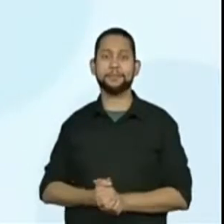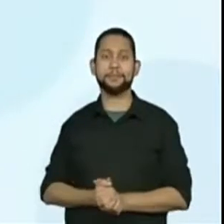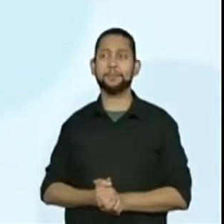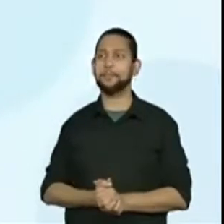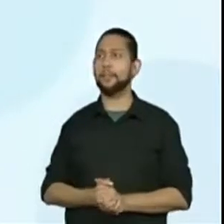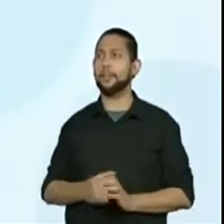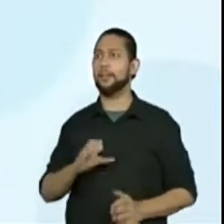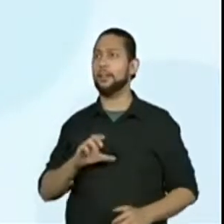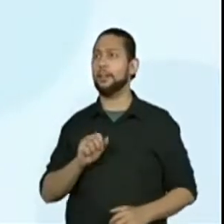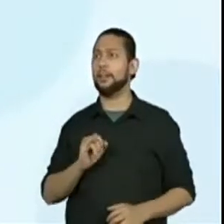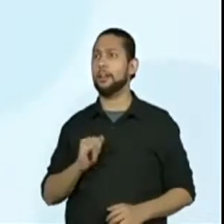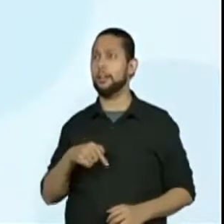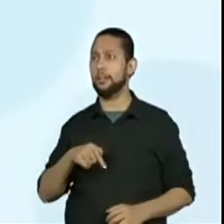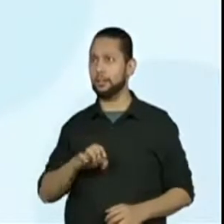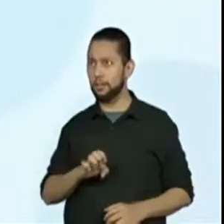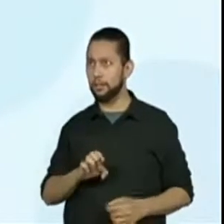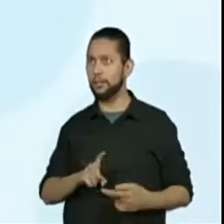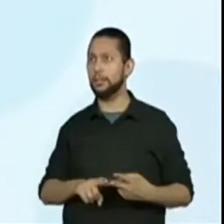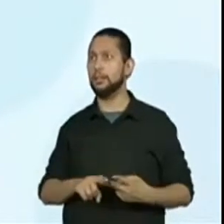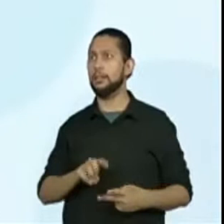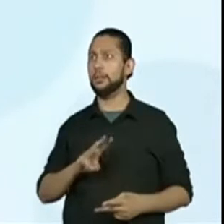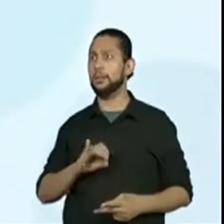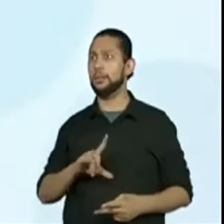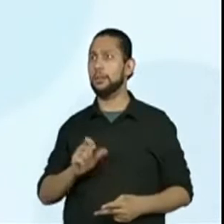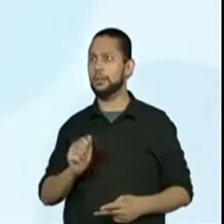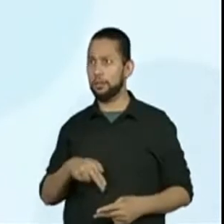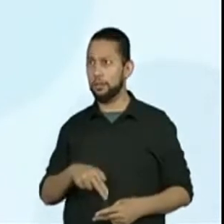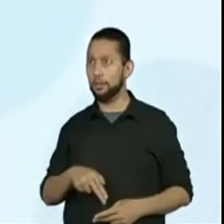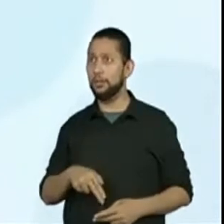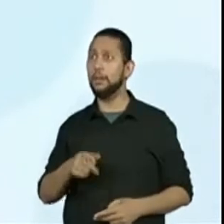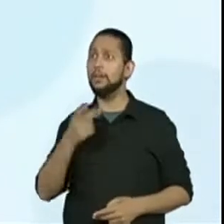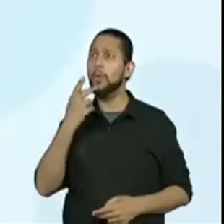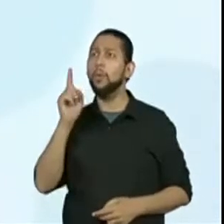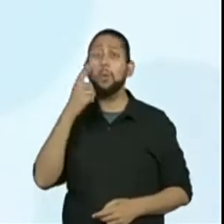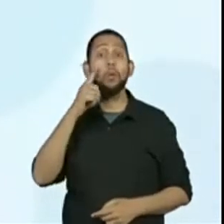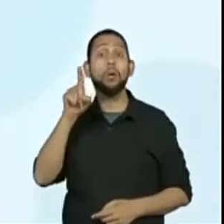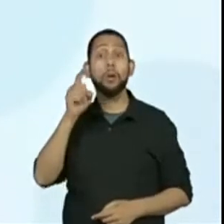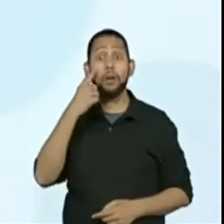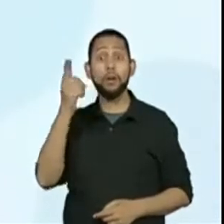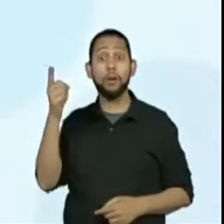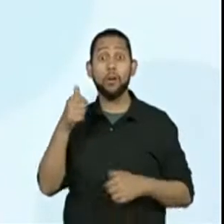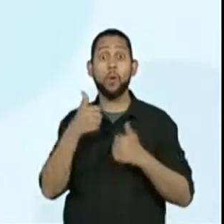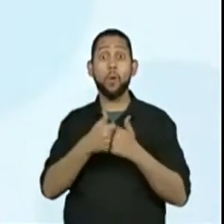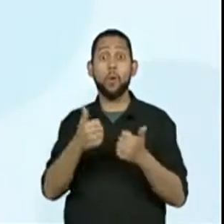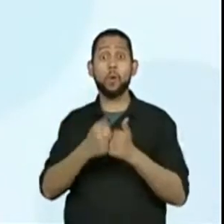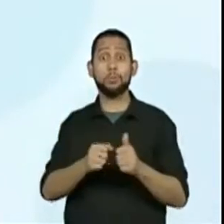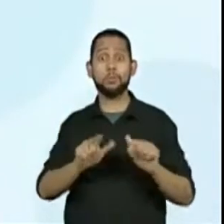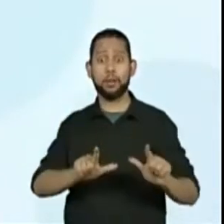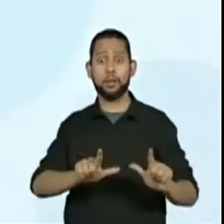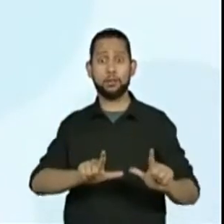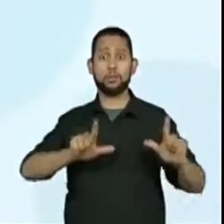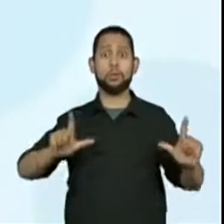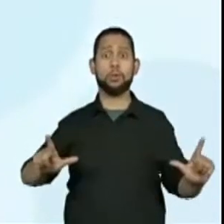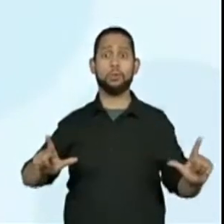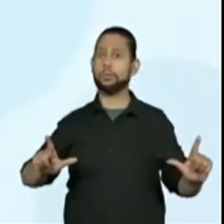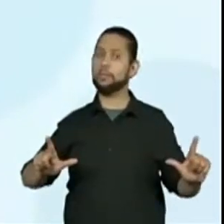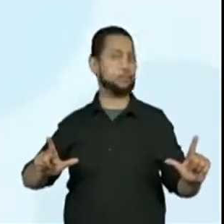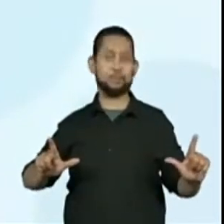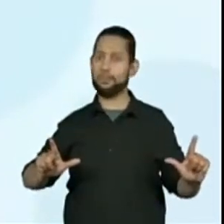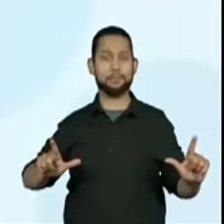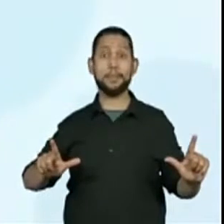O Kaique William disse para a professora que o ônibus iria ocupar o dobro, mas na verdade ele ocupou